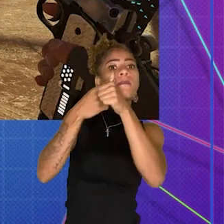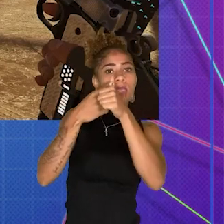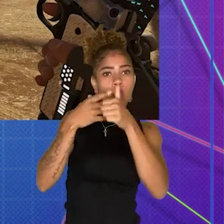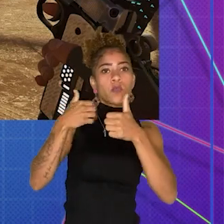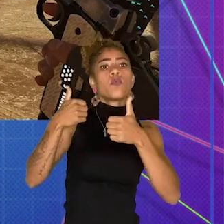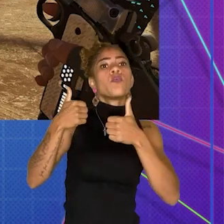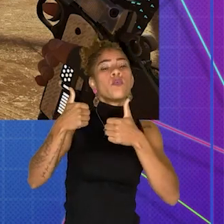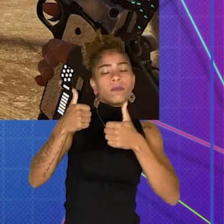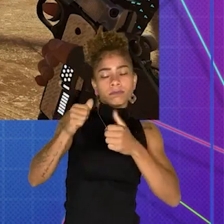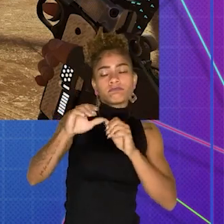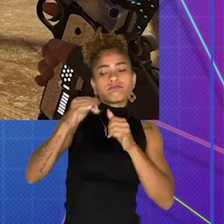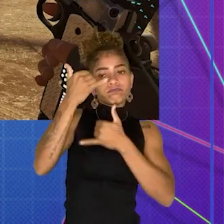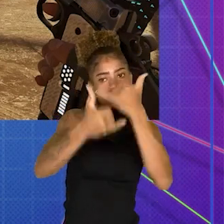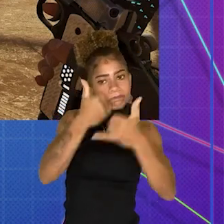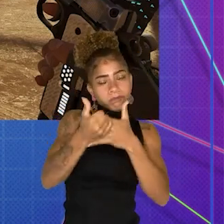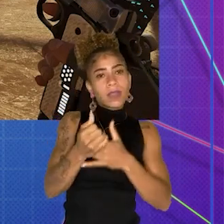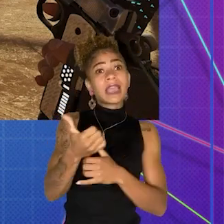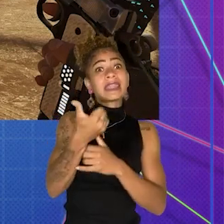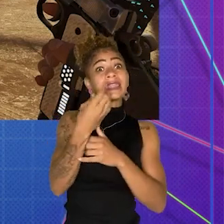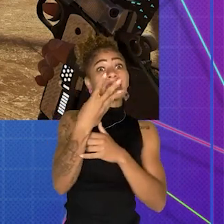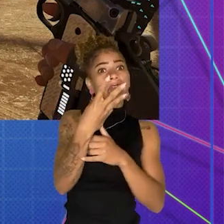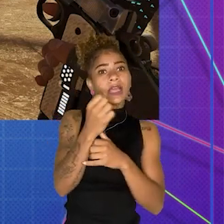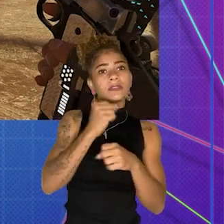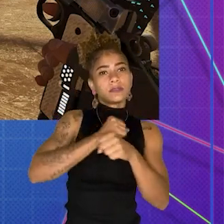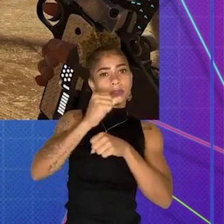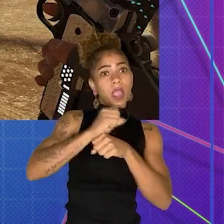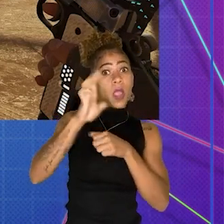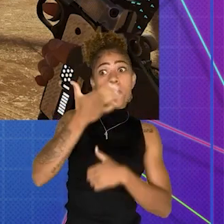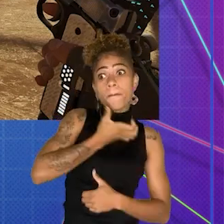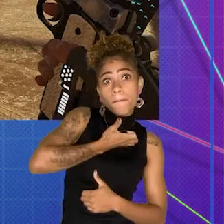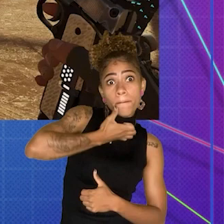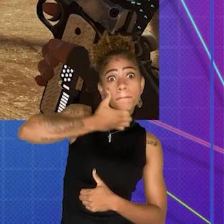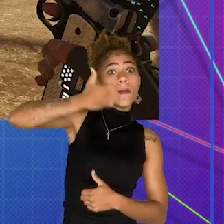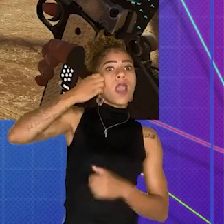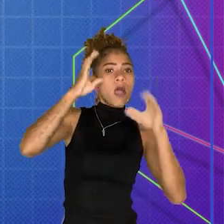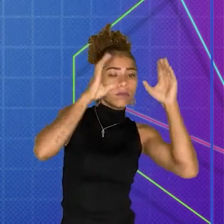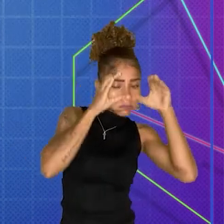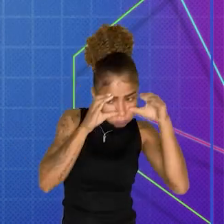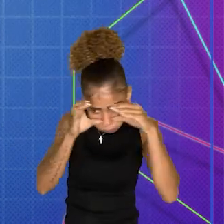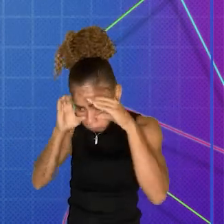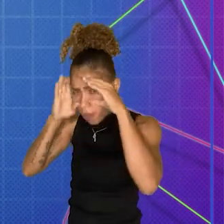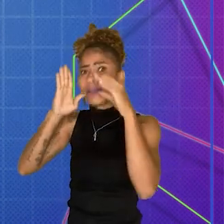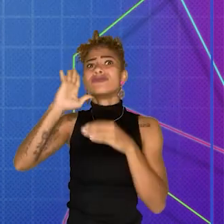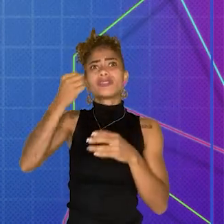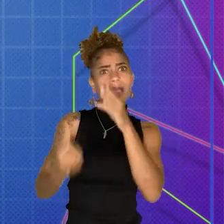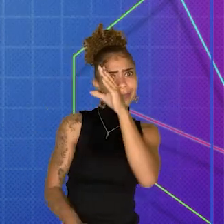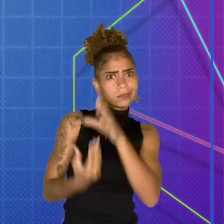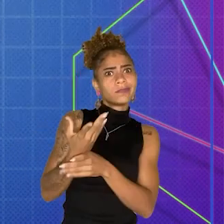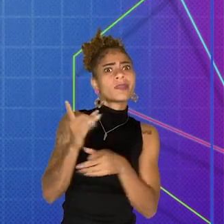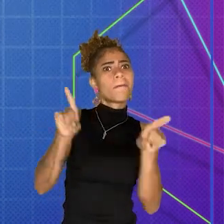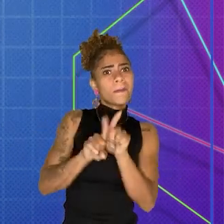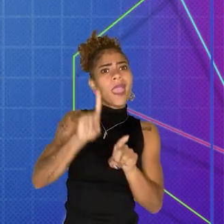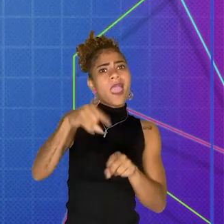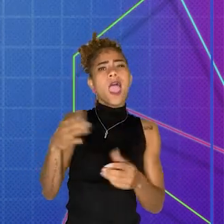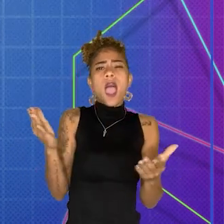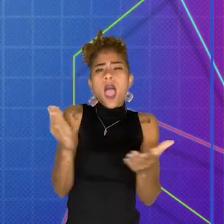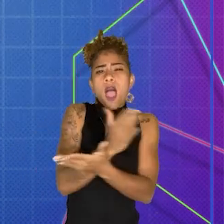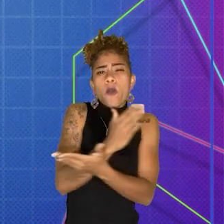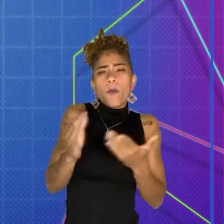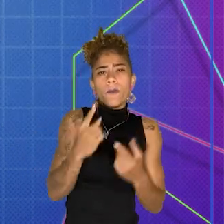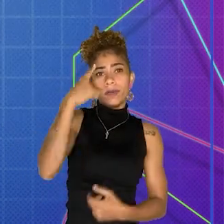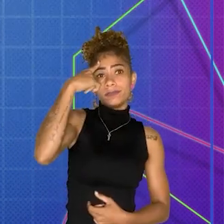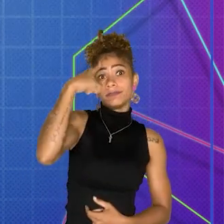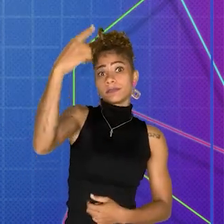13 anos e também é considerado um dos melhores jogos da realidade virtual já lançados. Essas são apenas algumas das ideias que podem